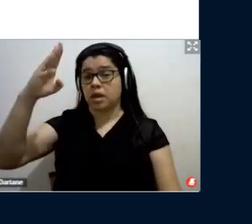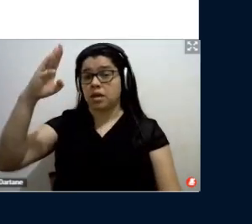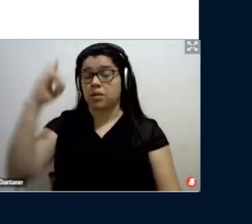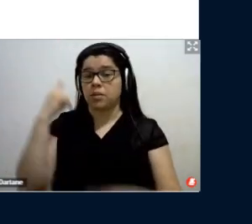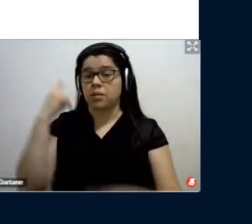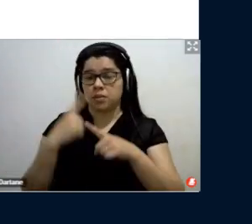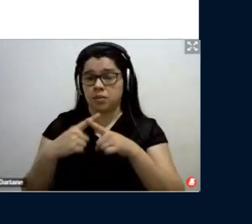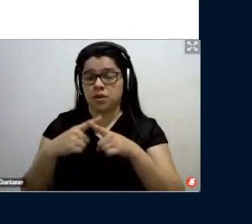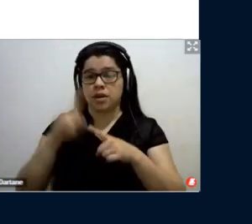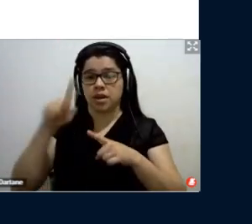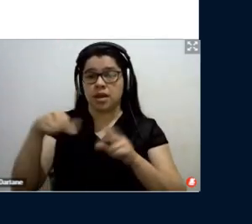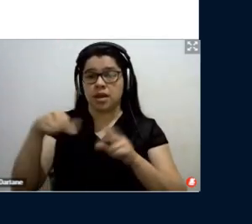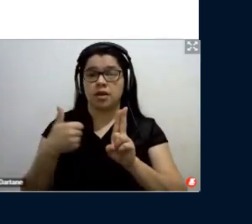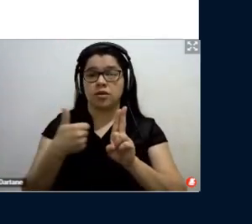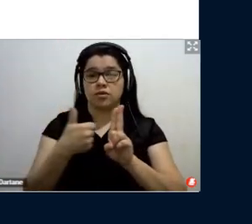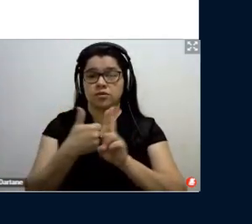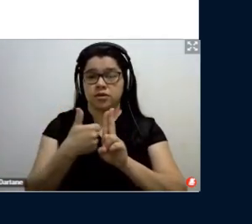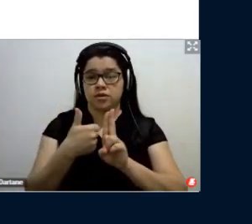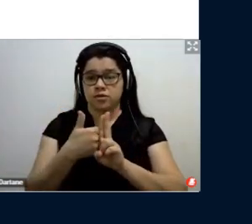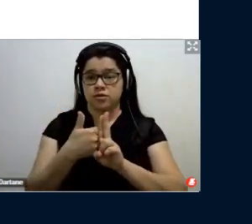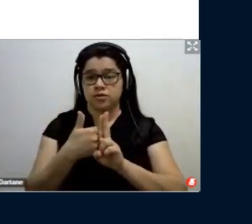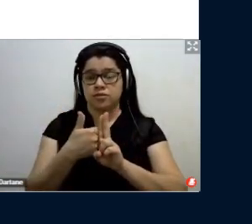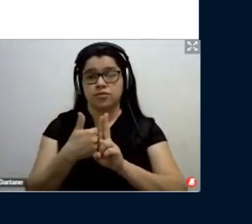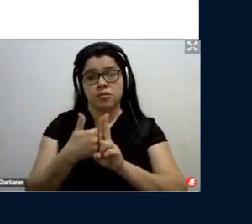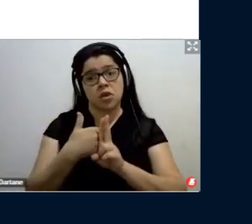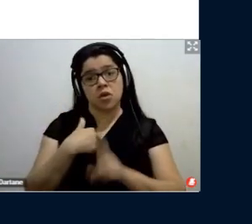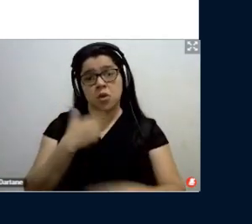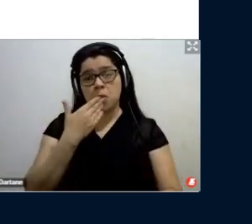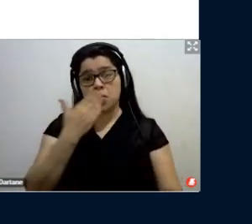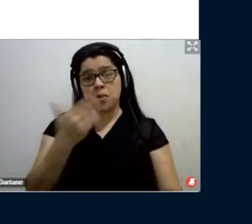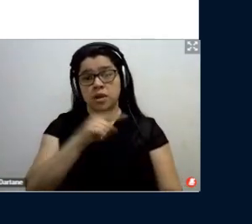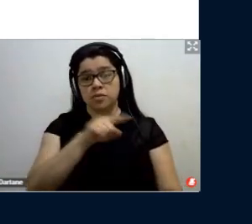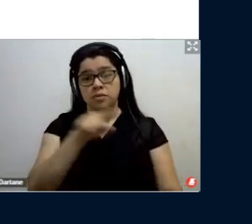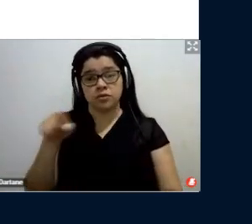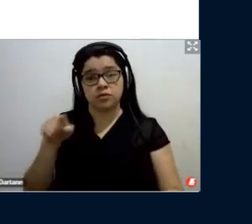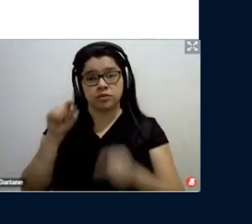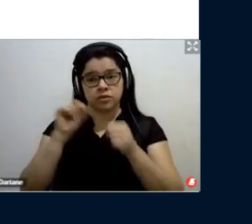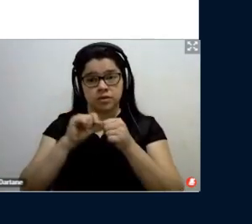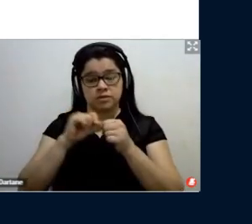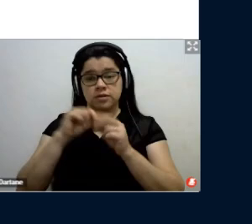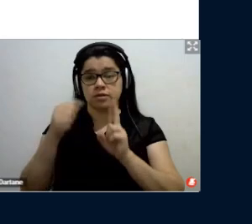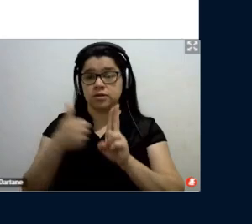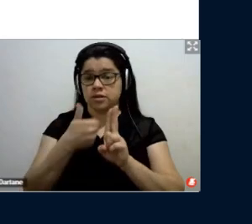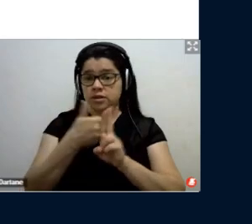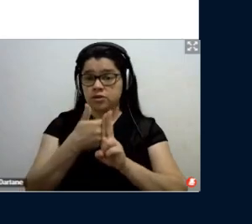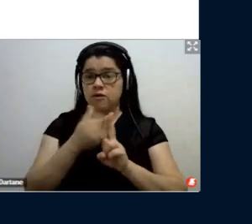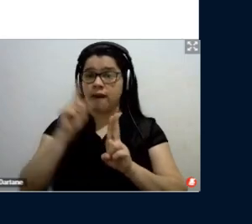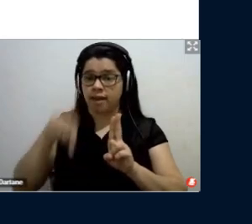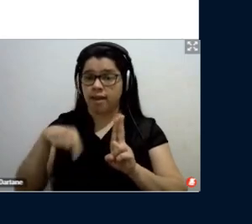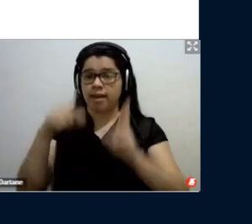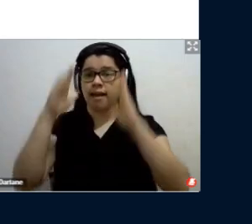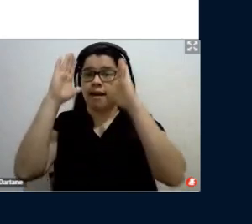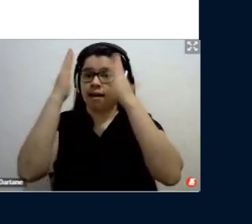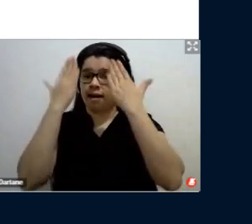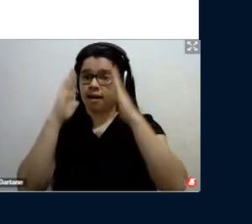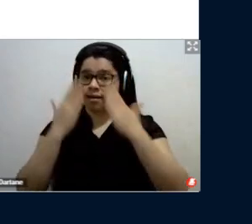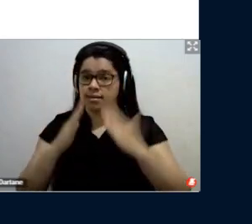1, basicamente, que eu peço para vocês, tá? É a análise